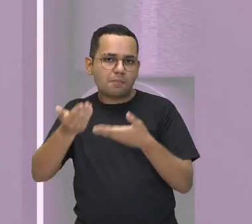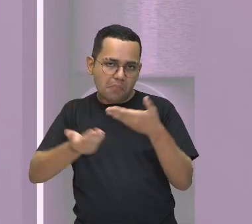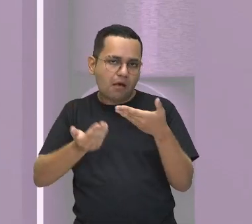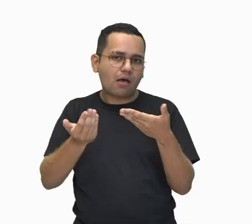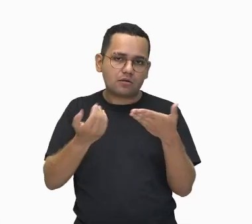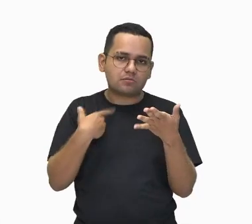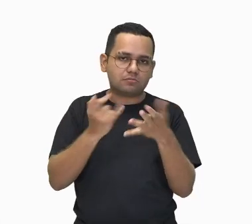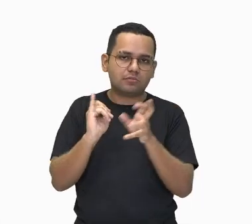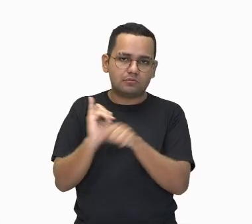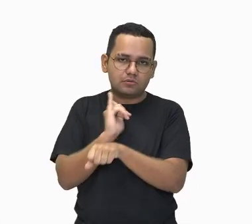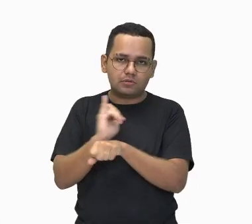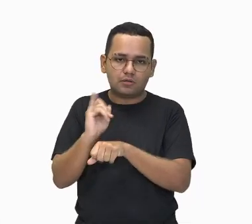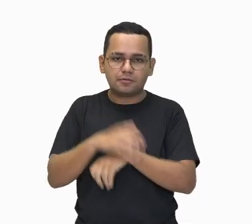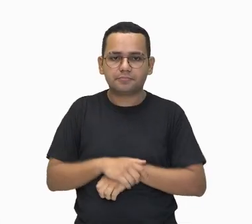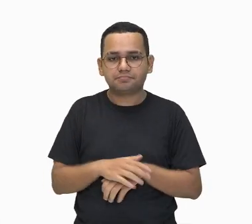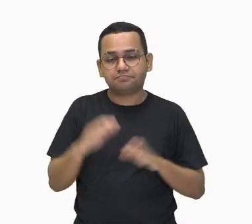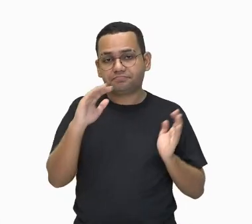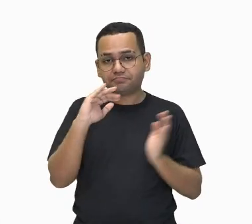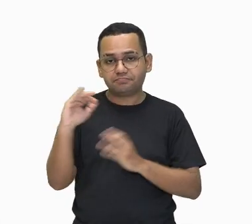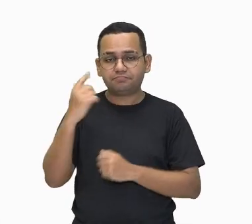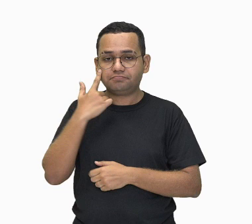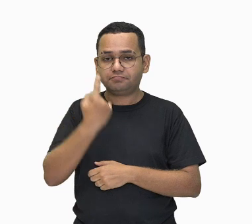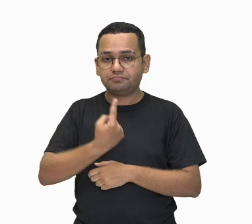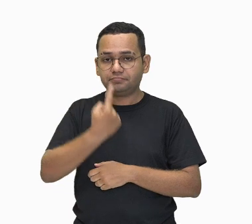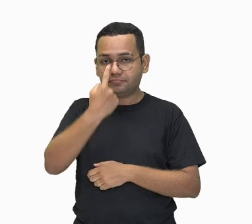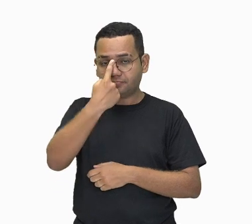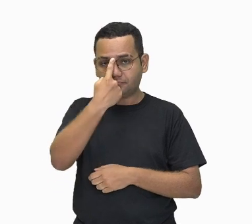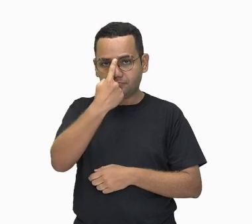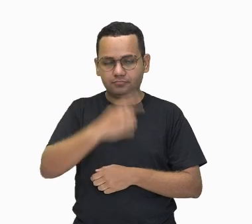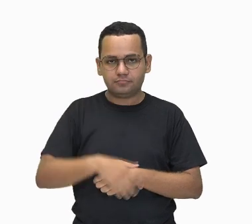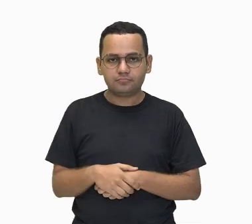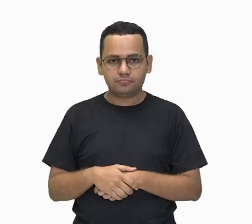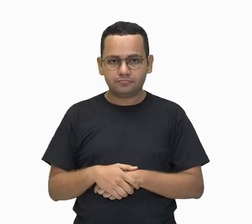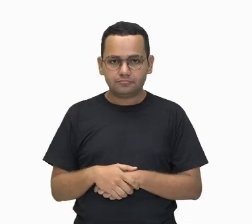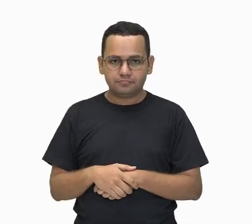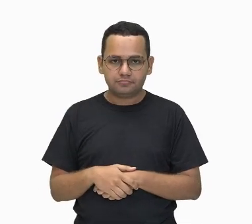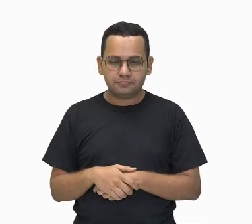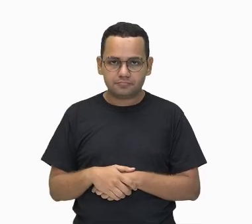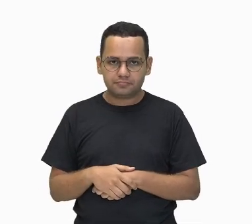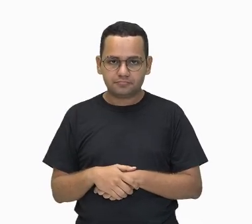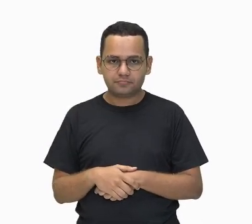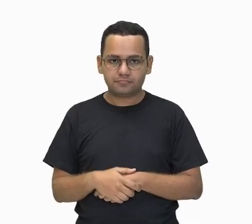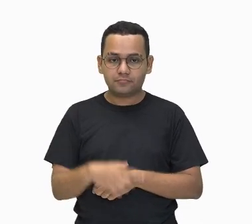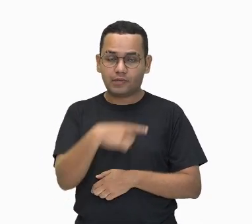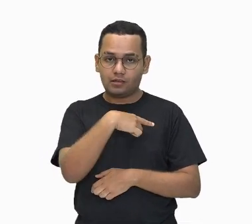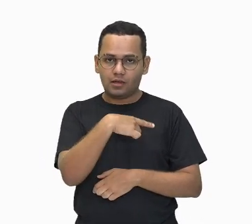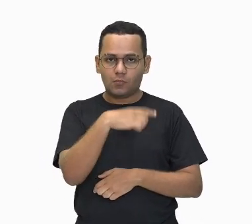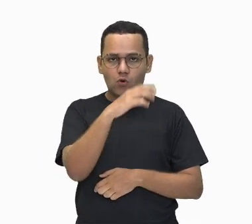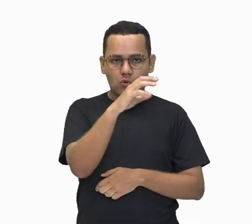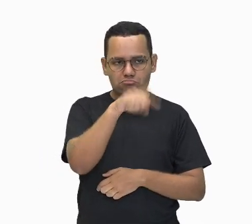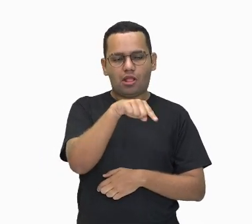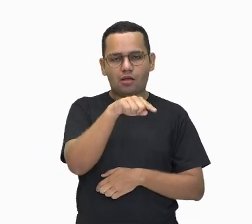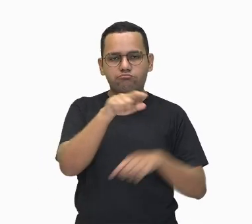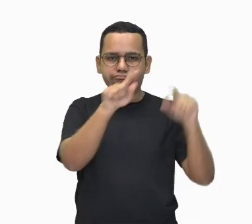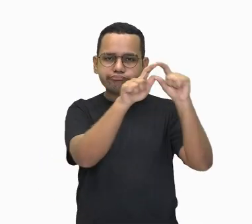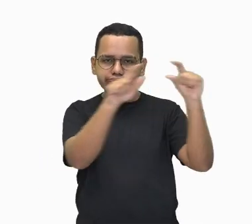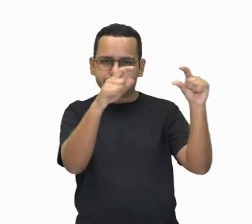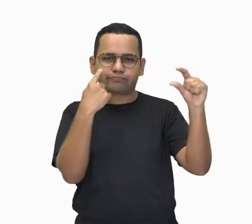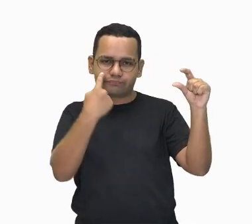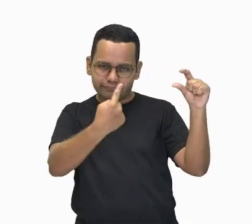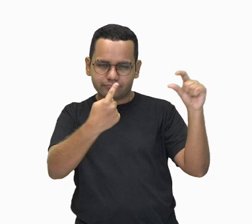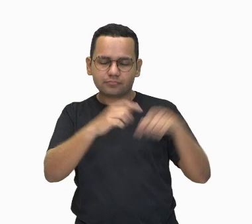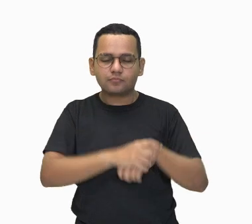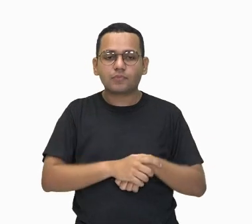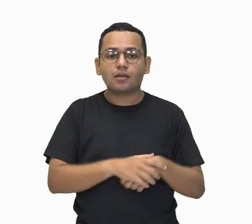angular. Vamos lá então, relembrar aí, ó, que a gente tem esses 3 pontos, né, para a gente determinar o coeficiente